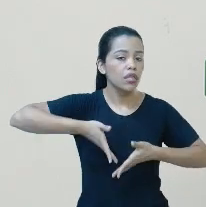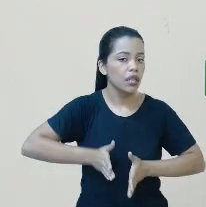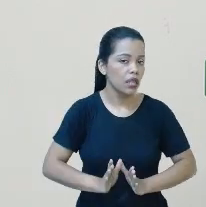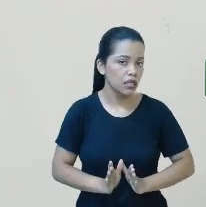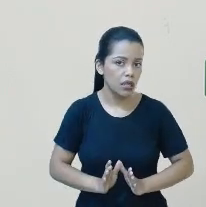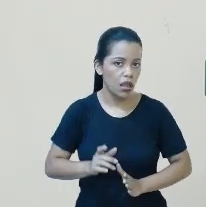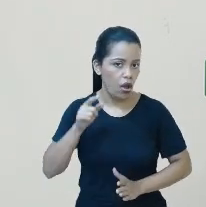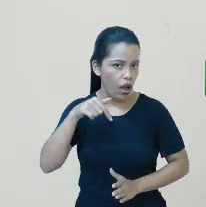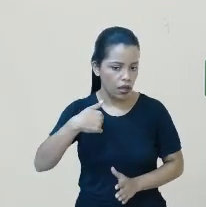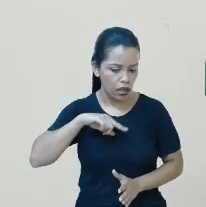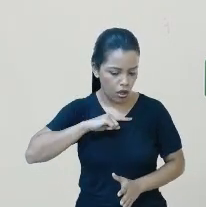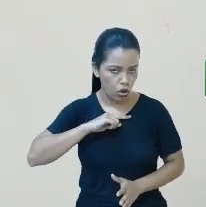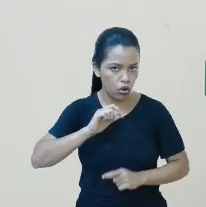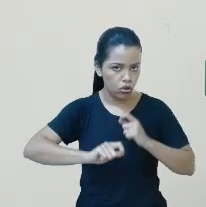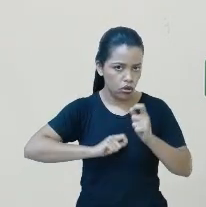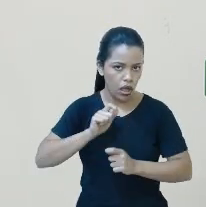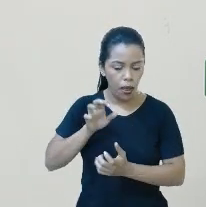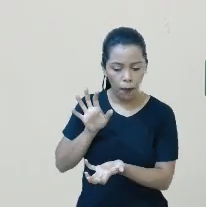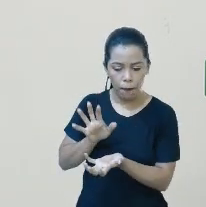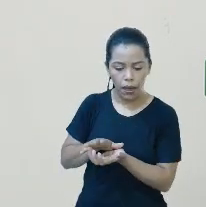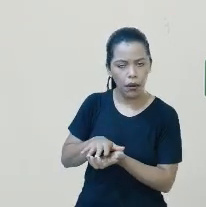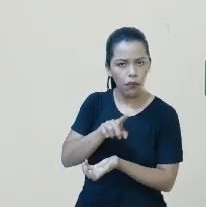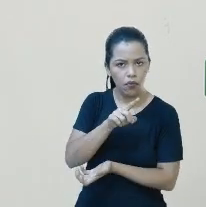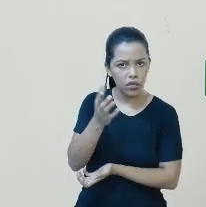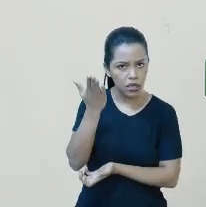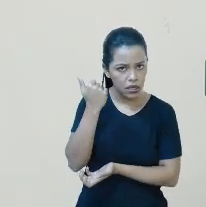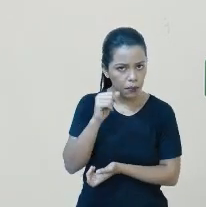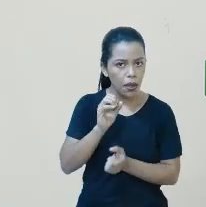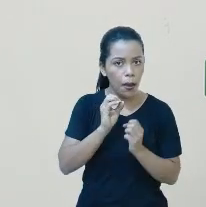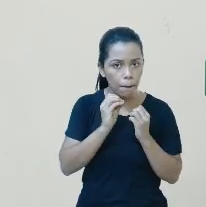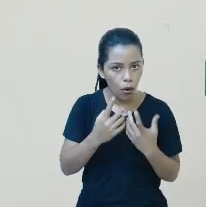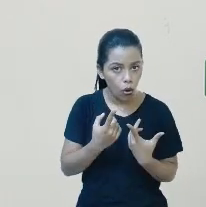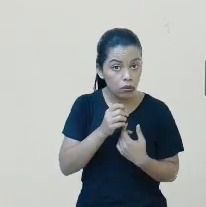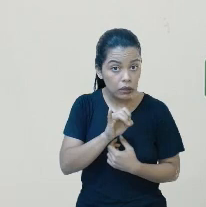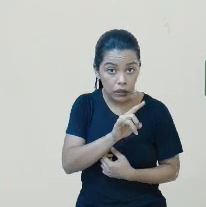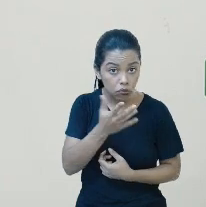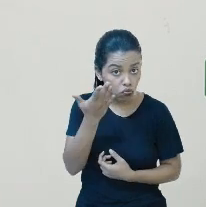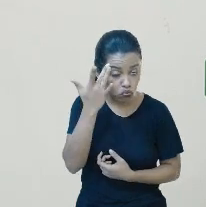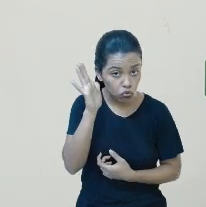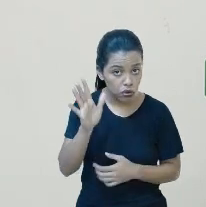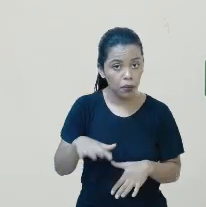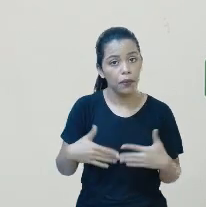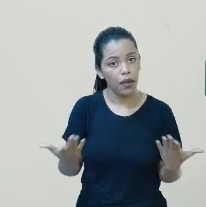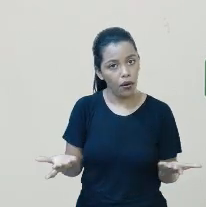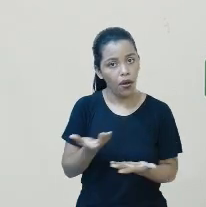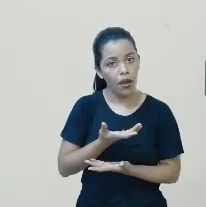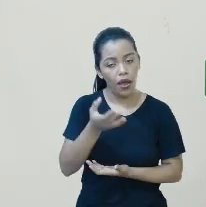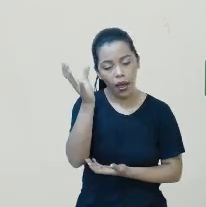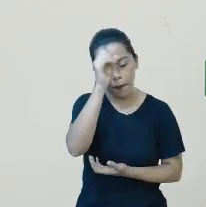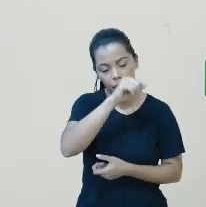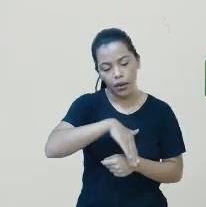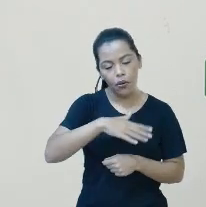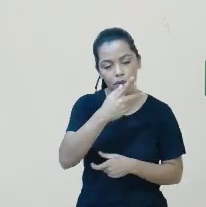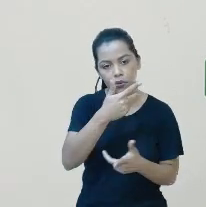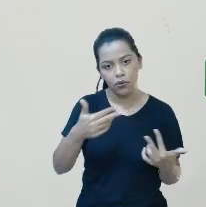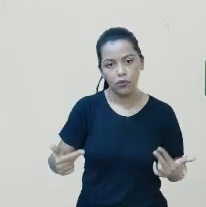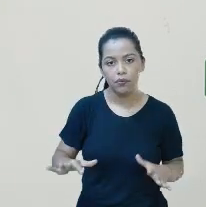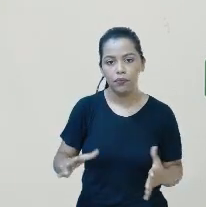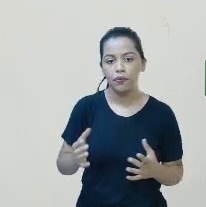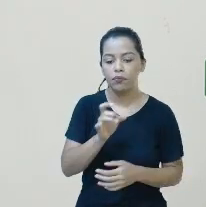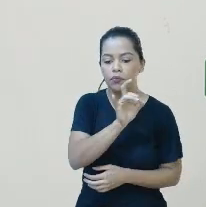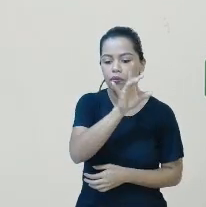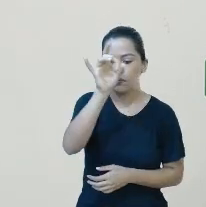aqui, Pernambuco. Sabia disso? Ótimo. Se não sabia, ó, já aprendeu mais uma coisa. Então, cada uma das regiões